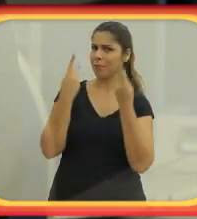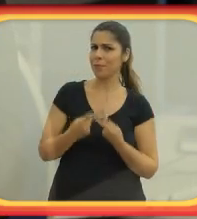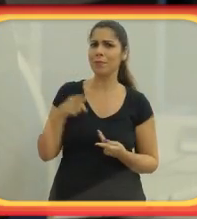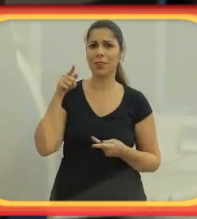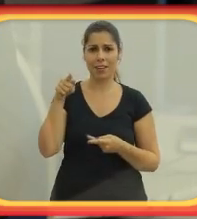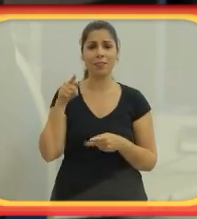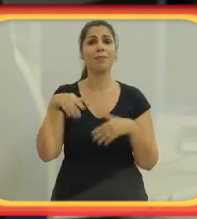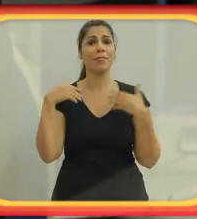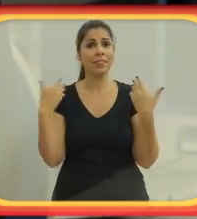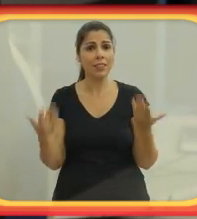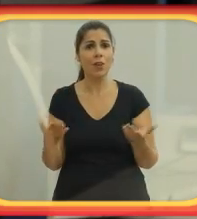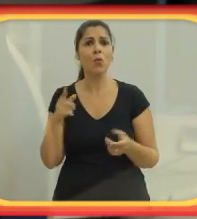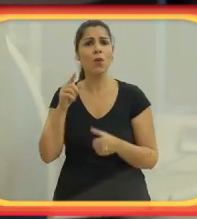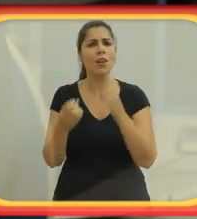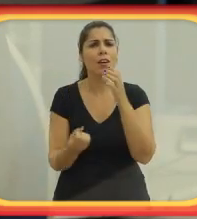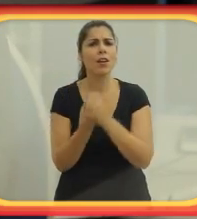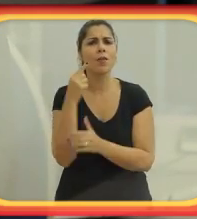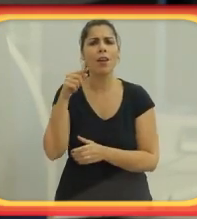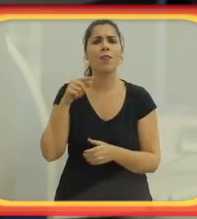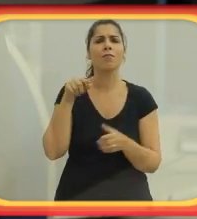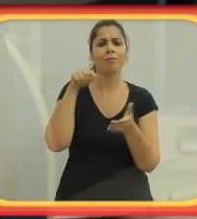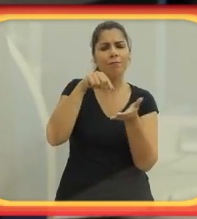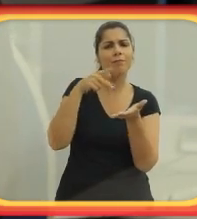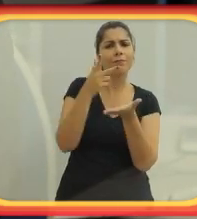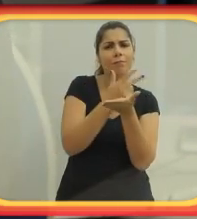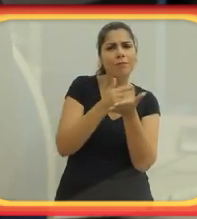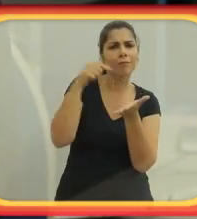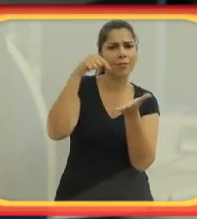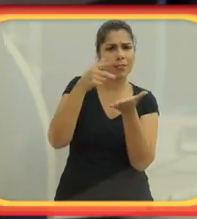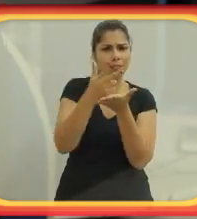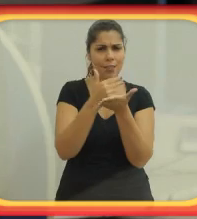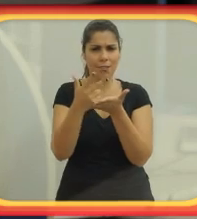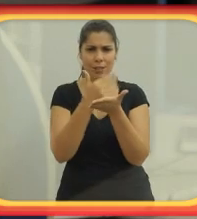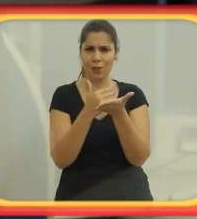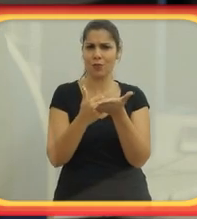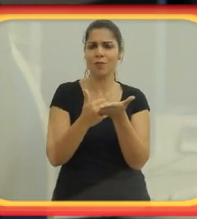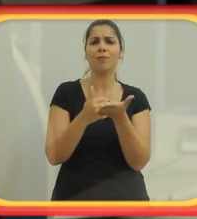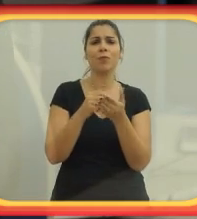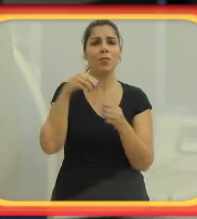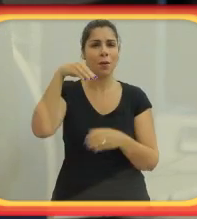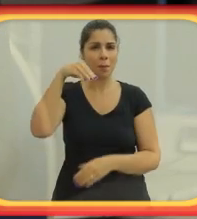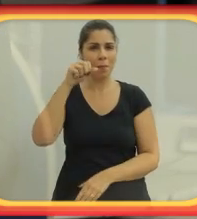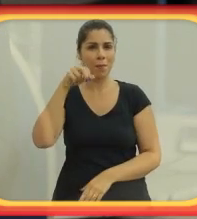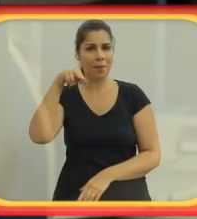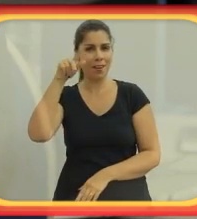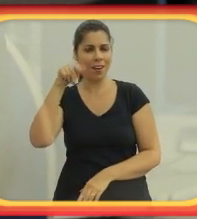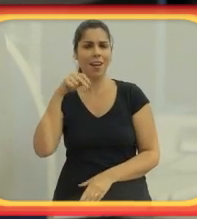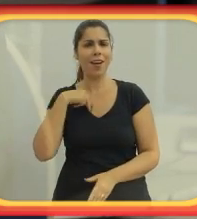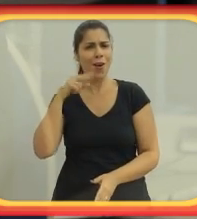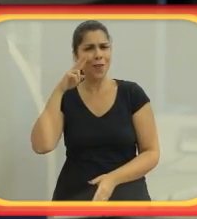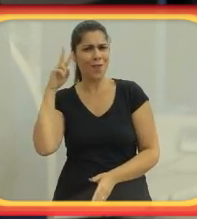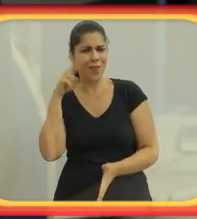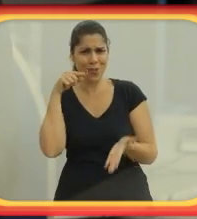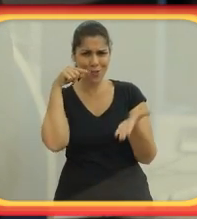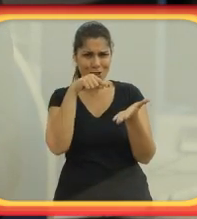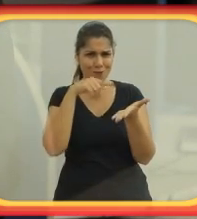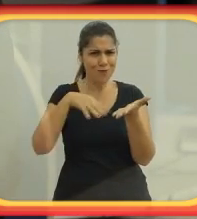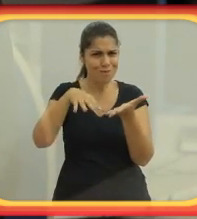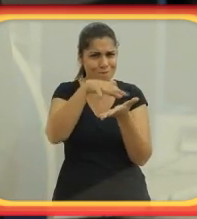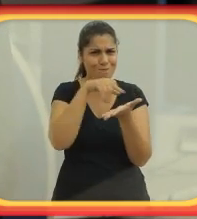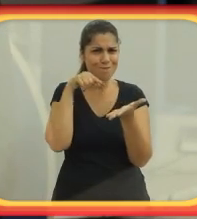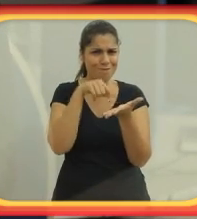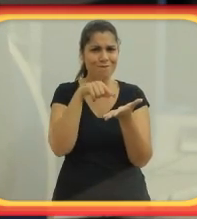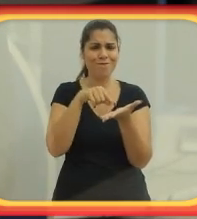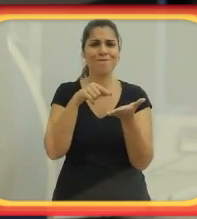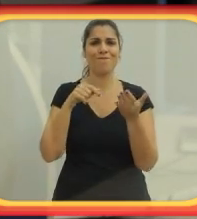da fala dela, de como ela se expressa, de como ela interage com outra pessoa. Então, isso para mim é de